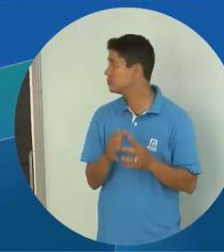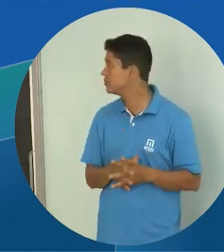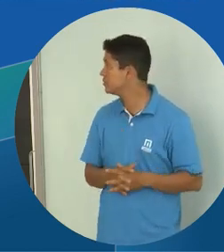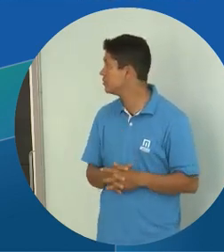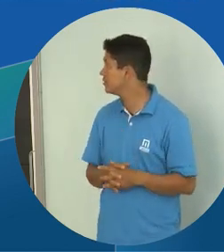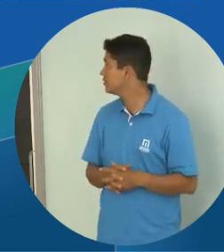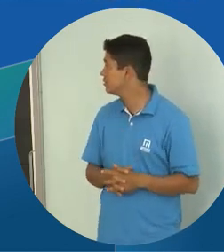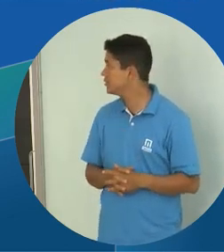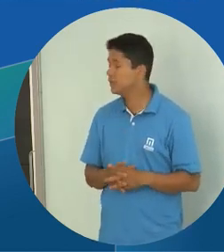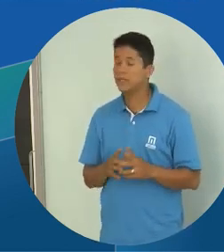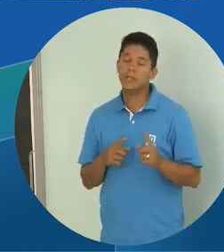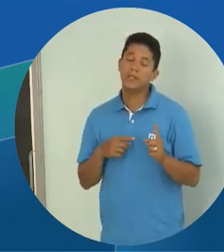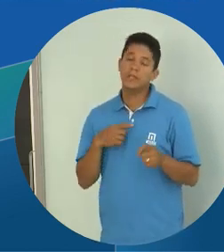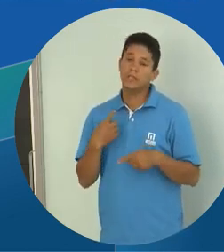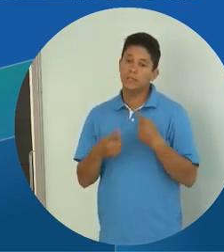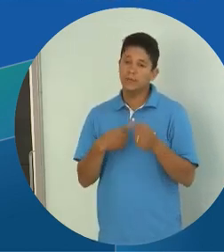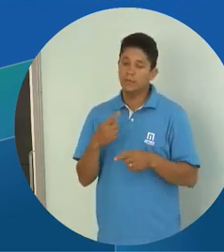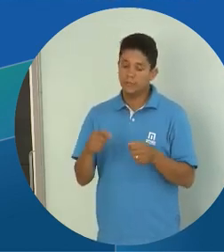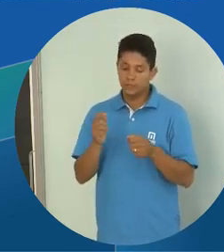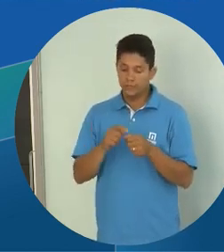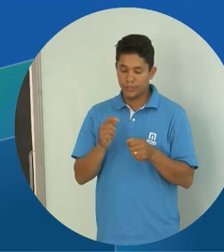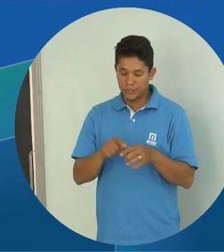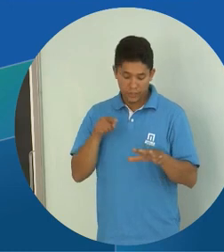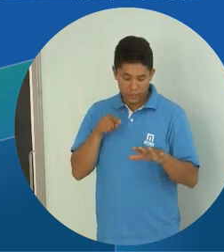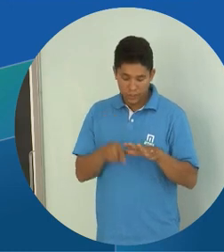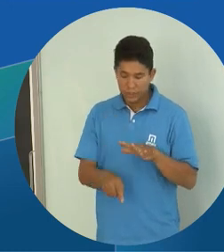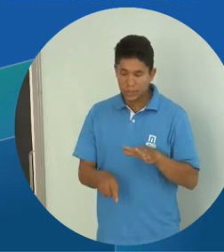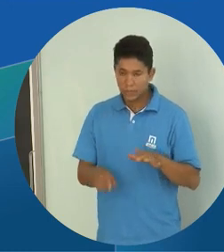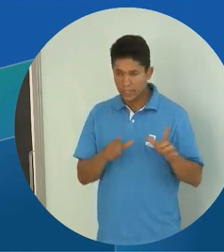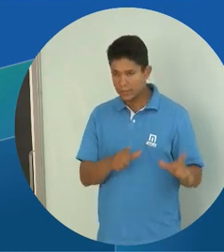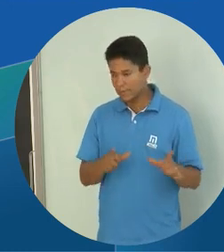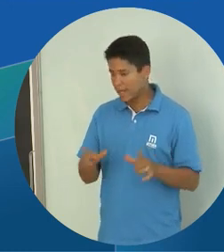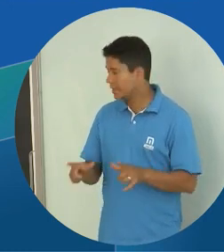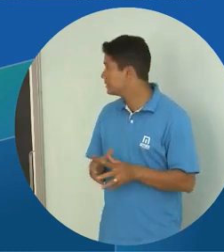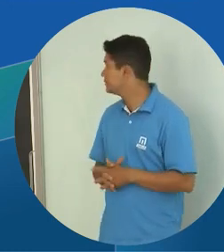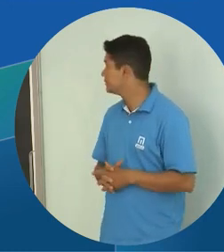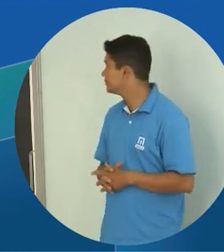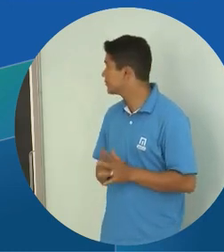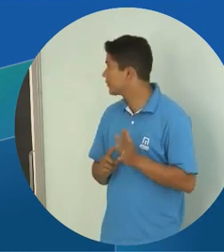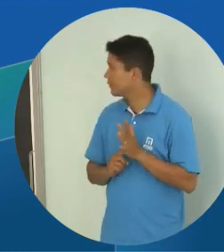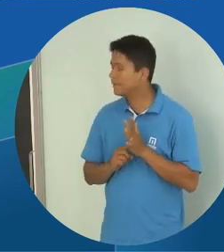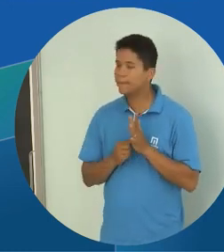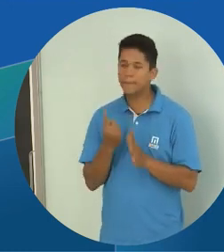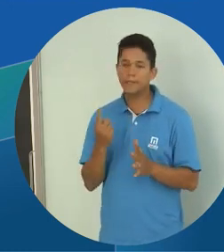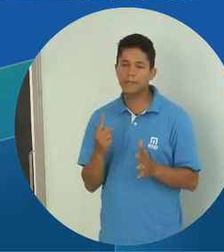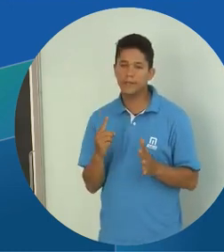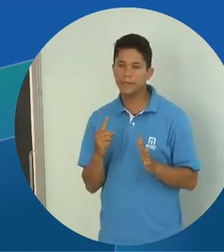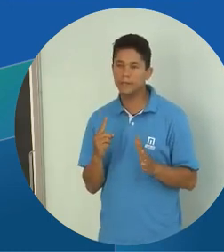gente fez as injeções nas placas, né? A primeira coisa foi a gente chegou e viu o nível de